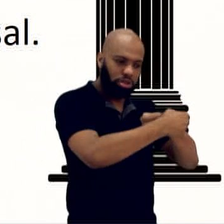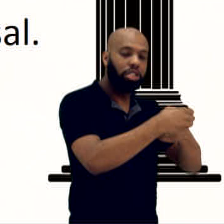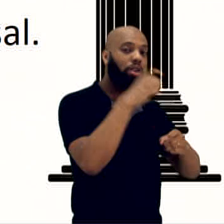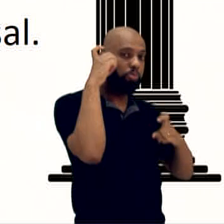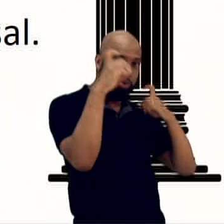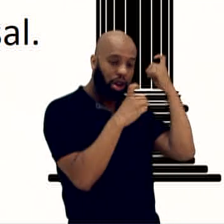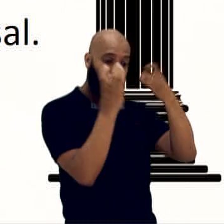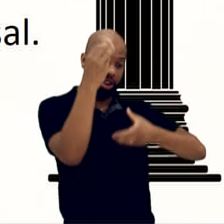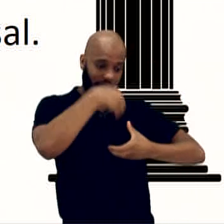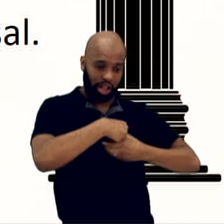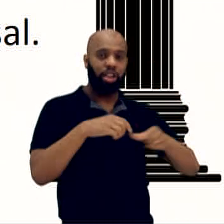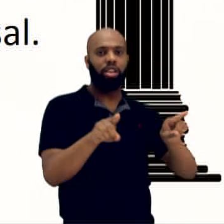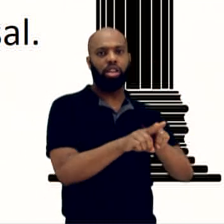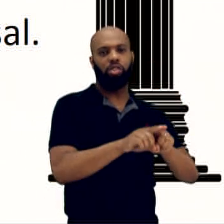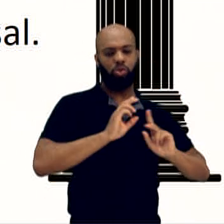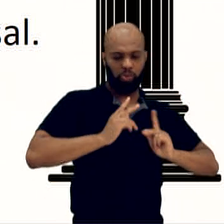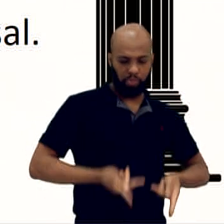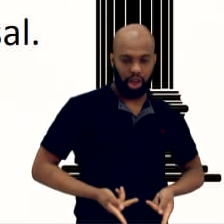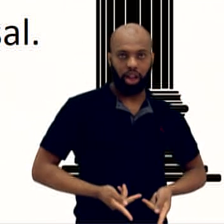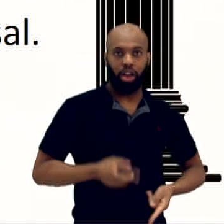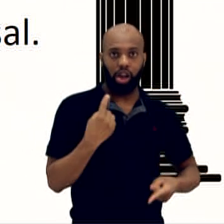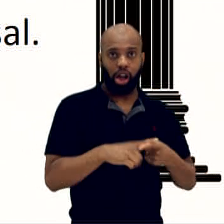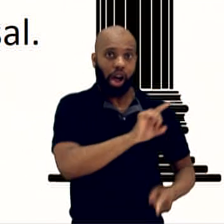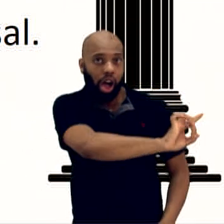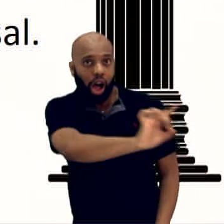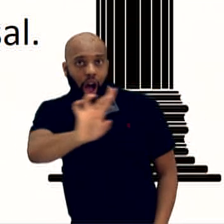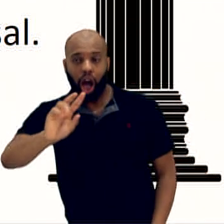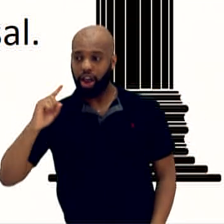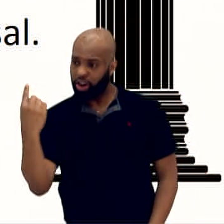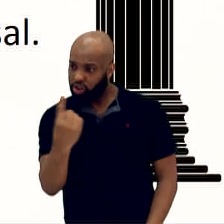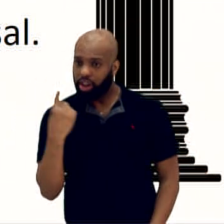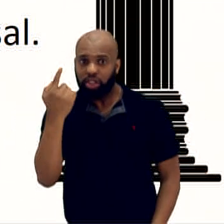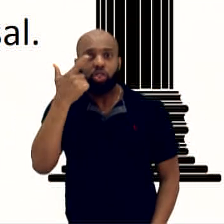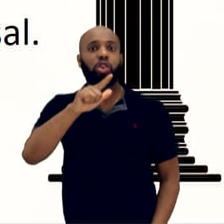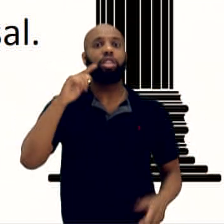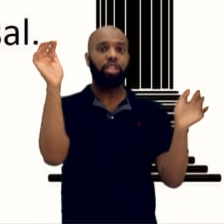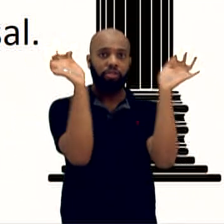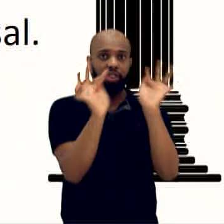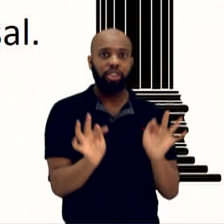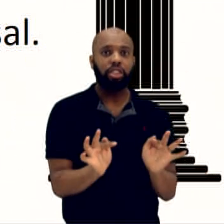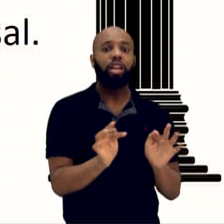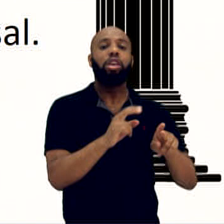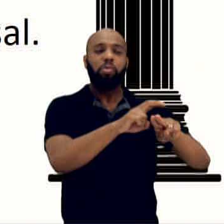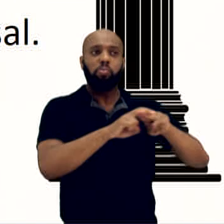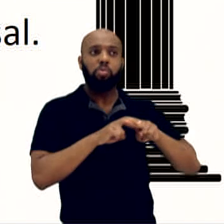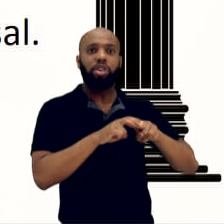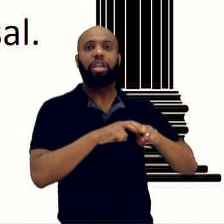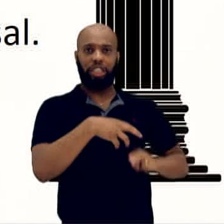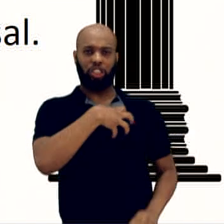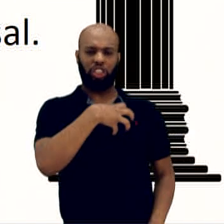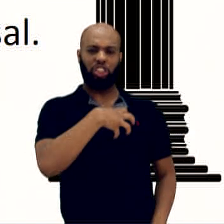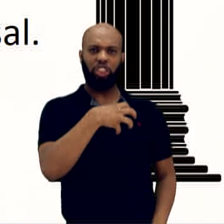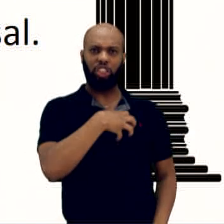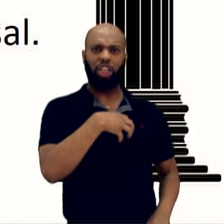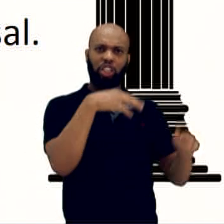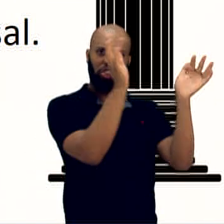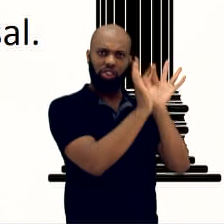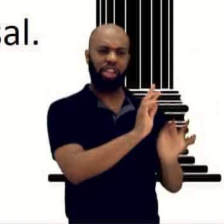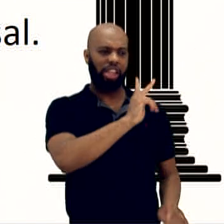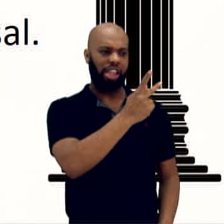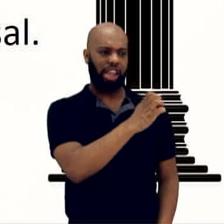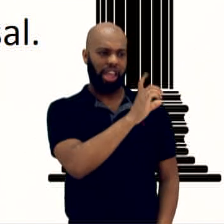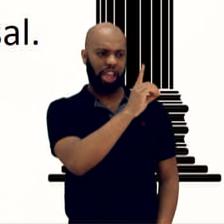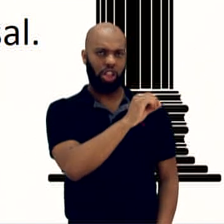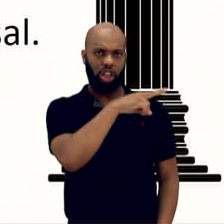com o interior do ser humano. E cada um sozinho poderia atingir a felicidade pela filosofia hedonista que ele cria.